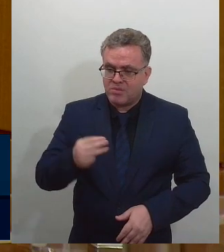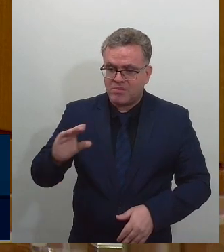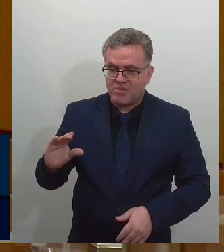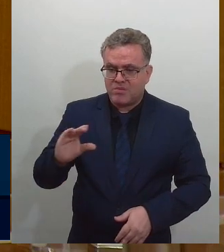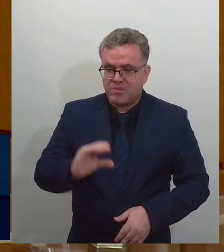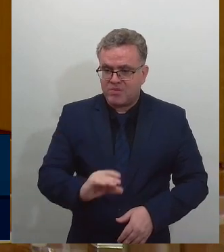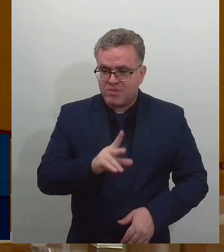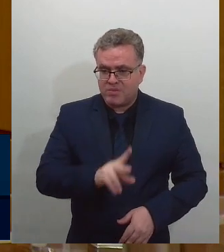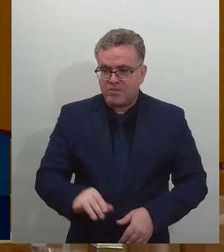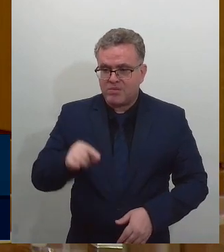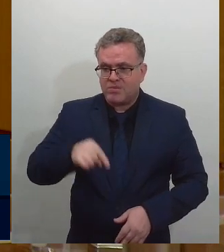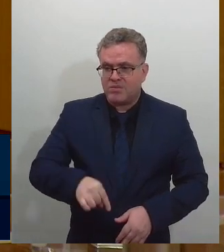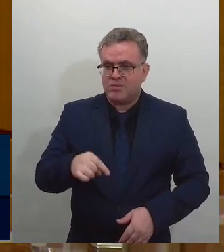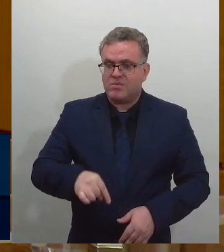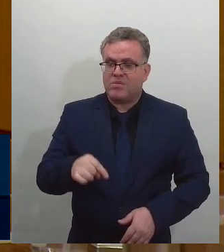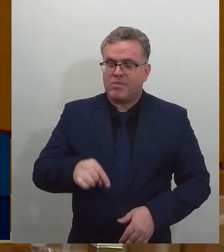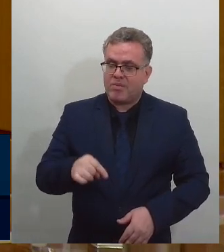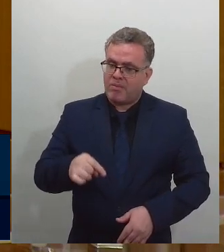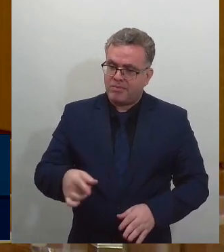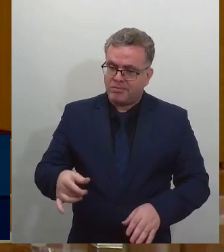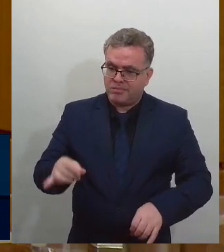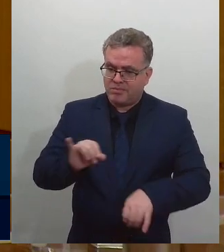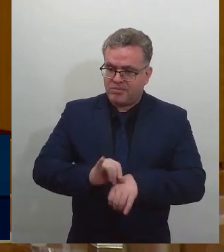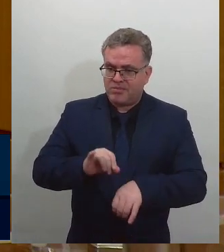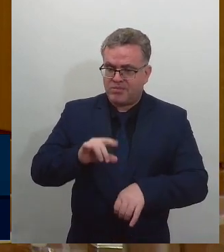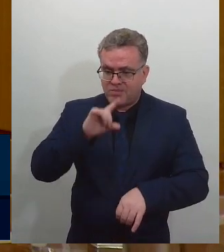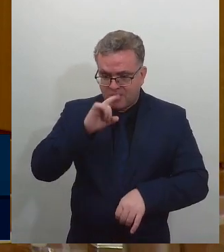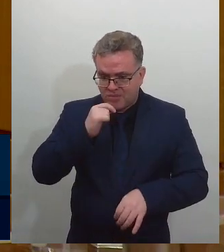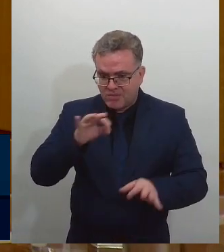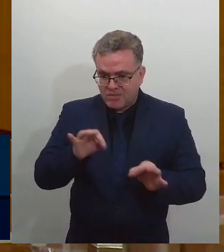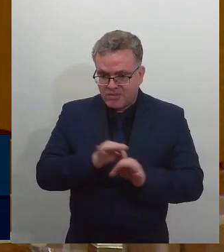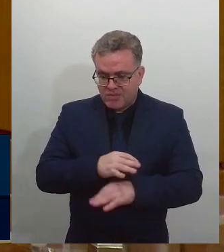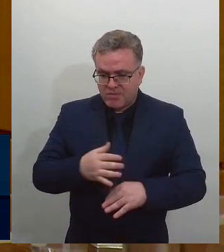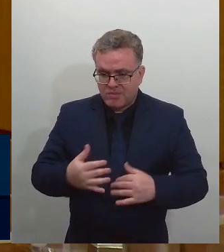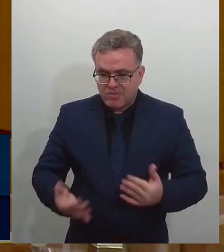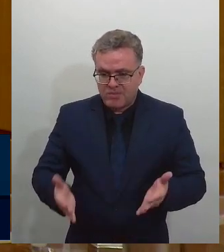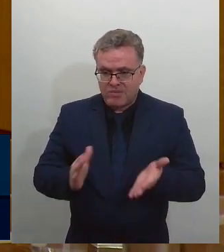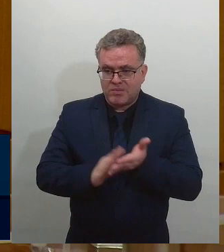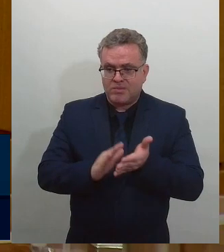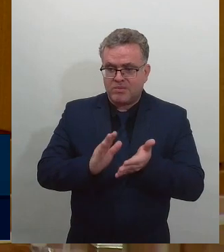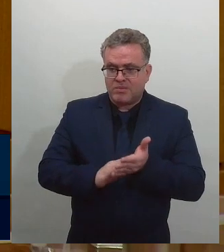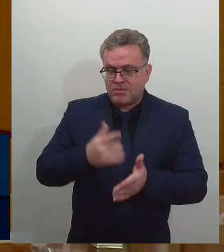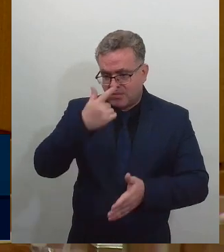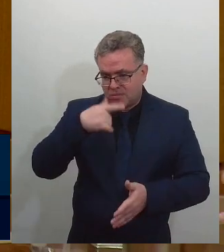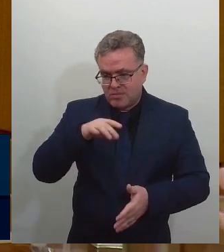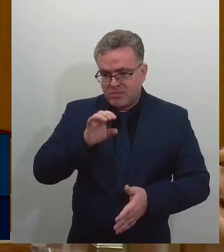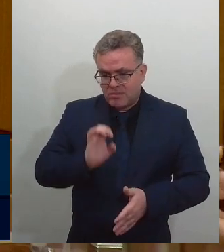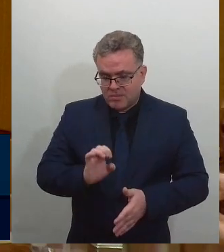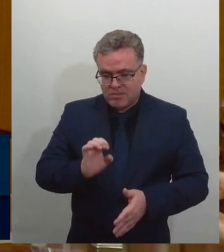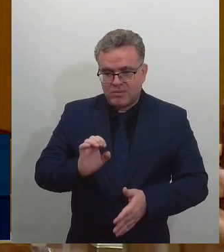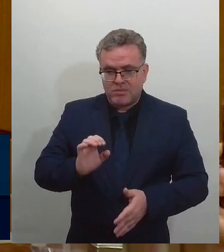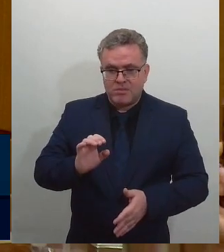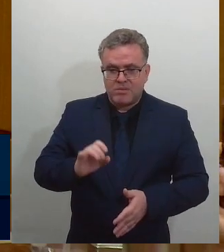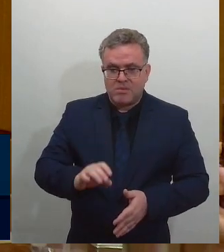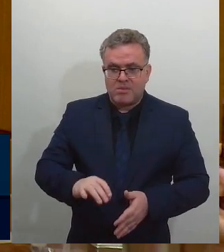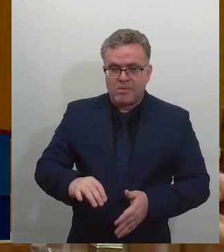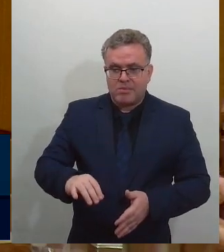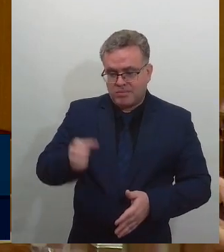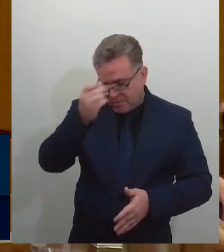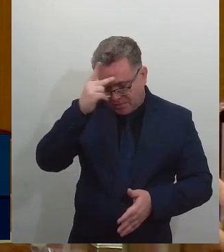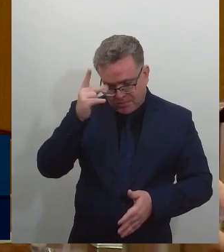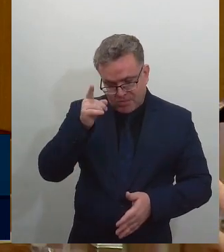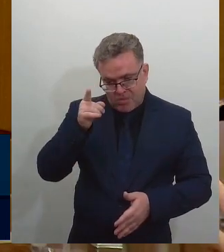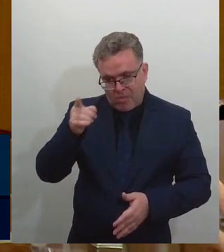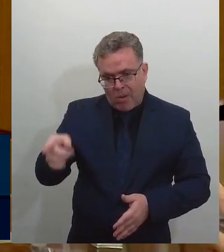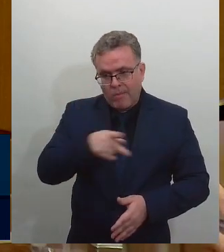na capital sergipana. Portanto, parabéns ao prefeito Edvaldo Nogueira, o presidente da EMURB, Ferrari, né, que faz um belíssimo trabalho